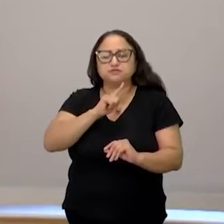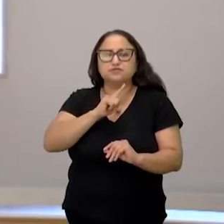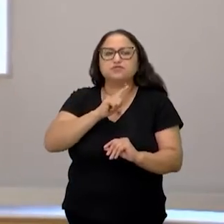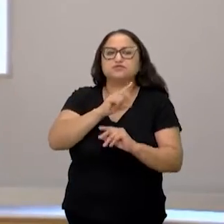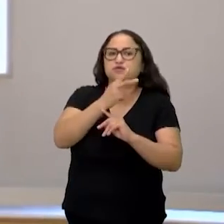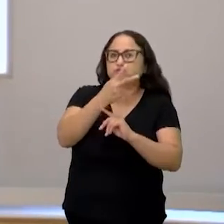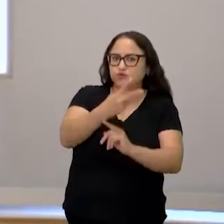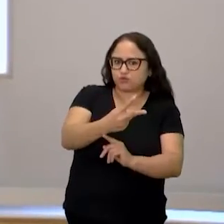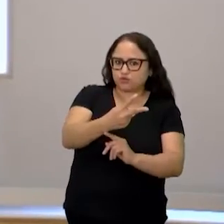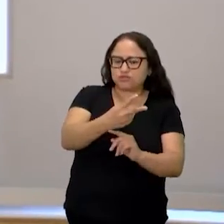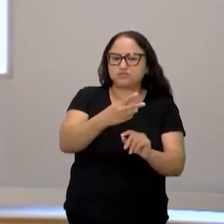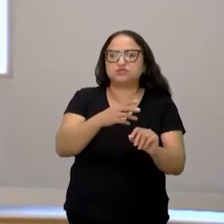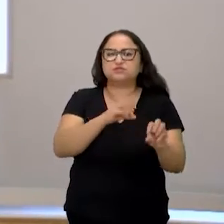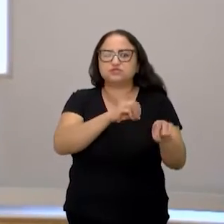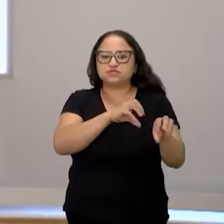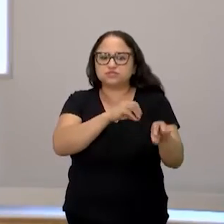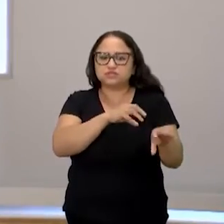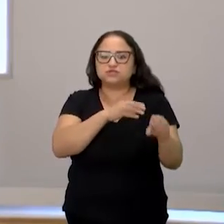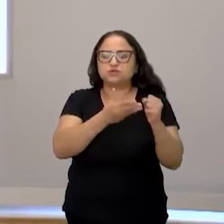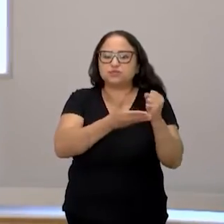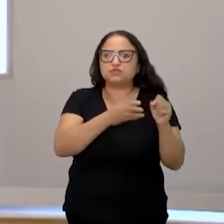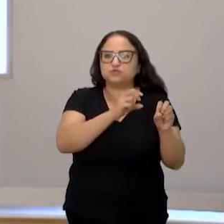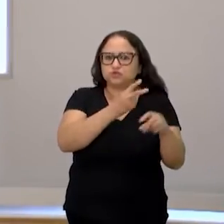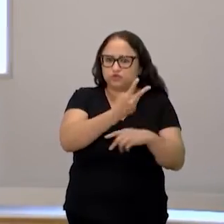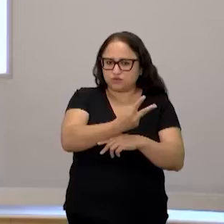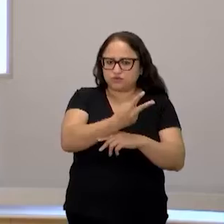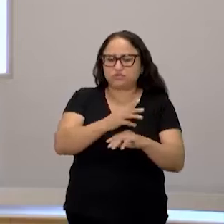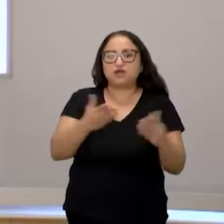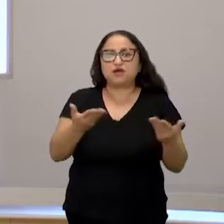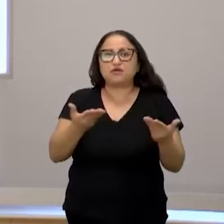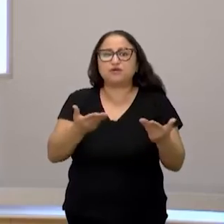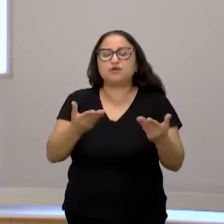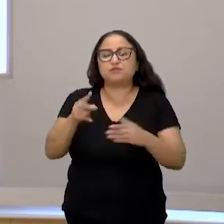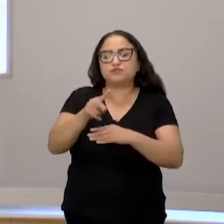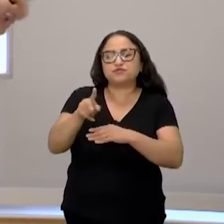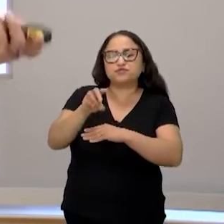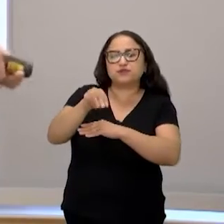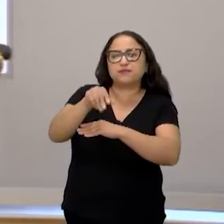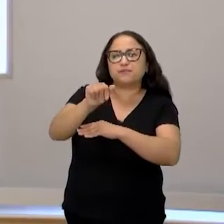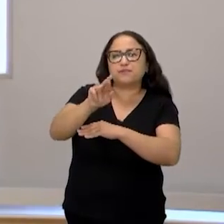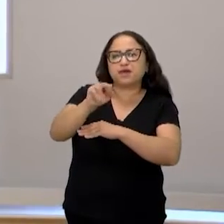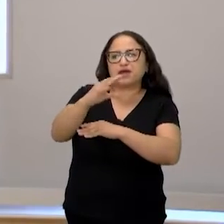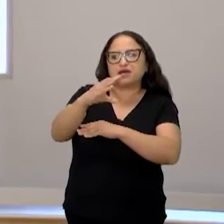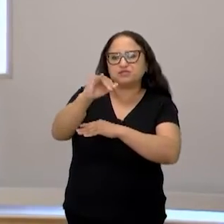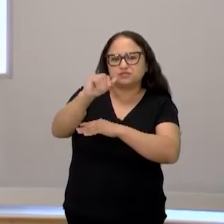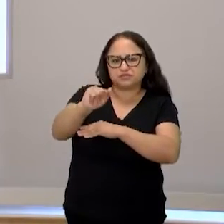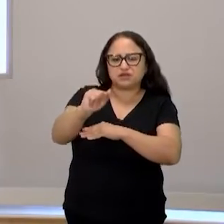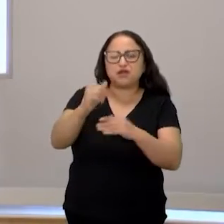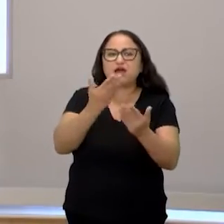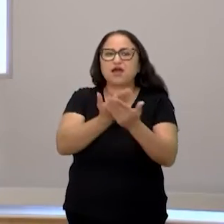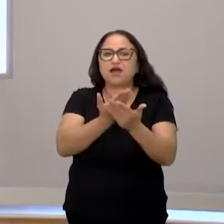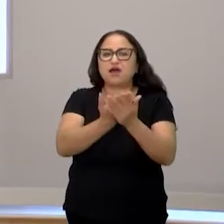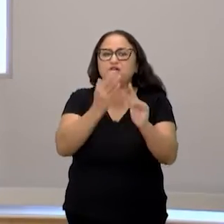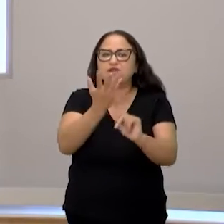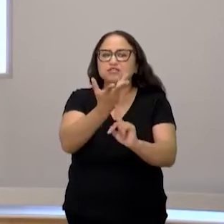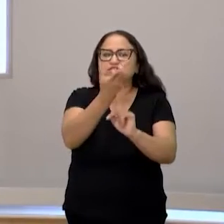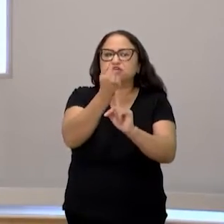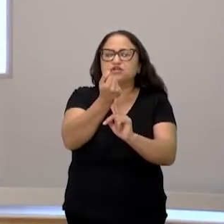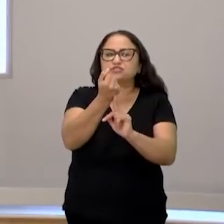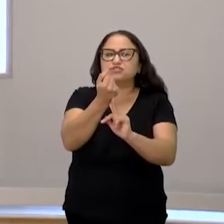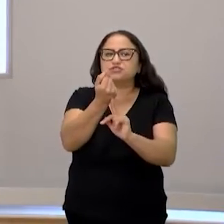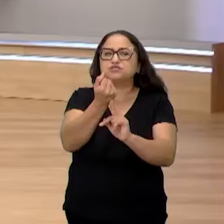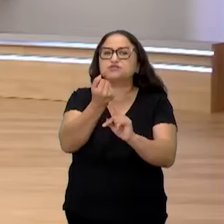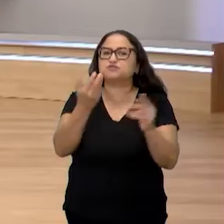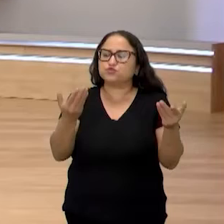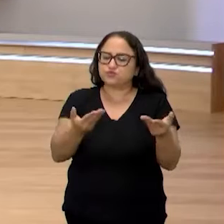professora Márcia e nós começaremos com mais uma aula de arte para vocês, tá bom? O tema de nossa aula hoje